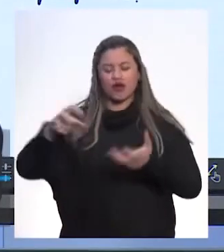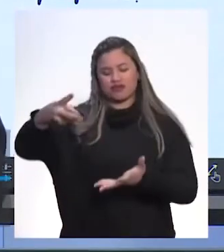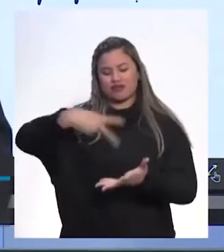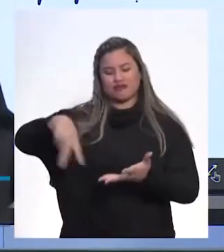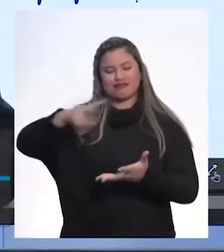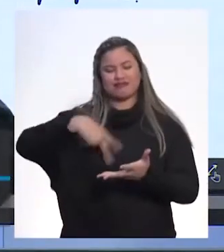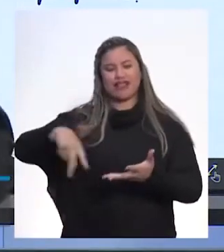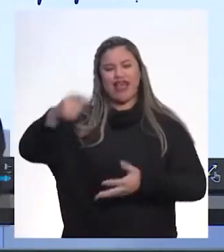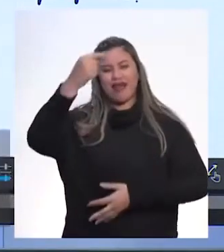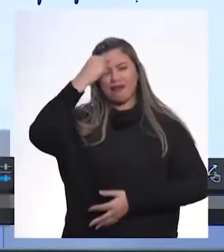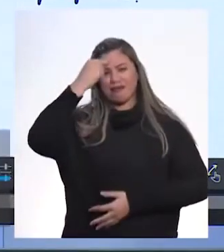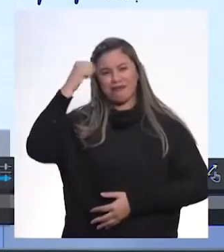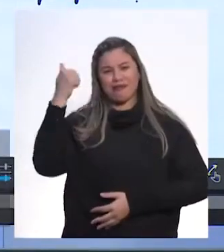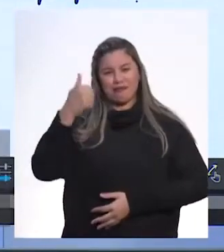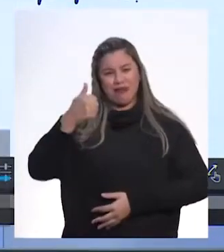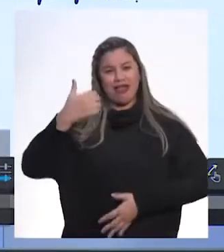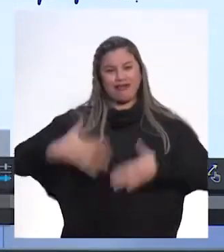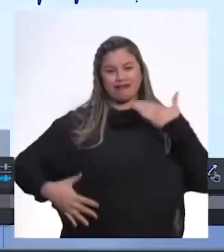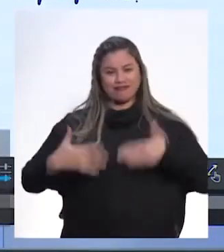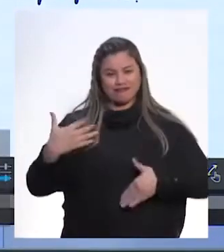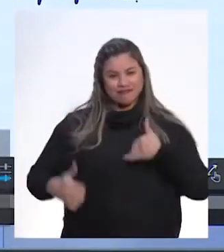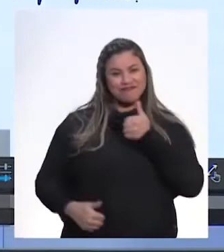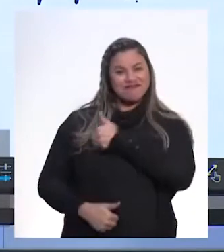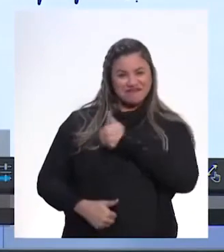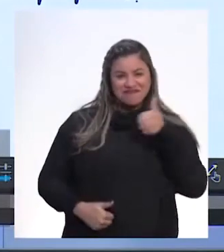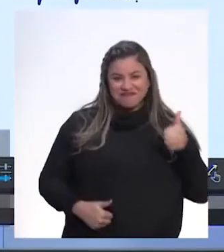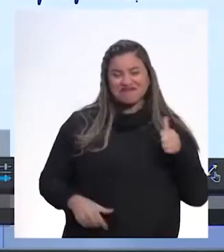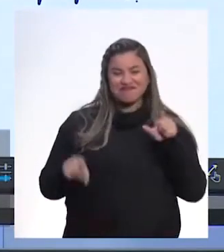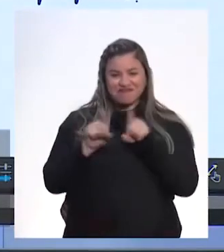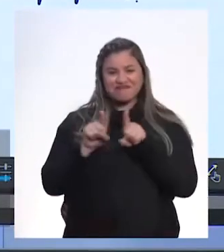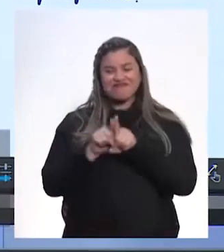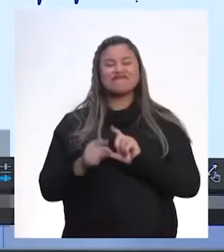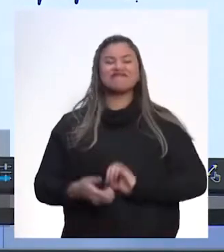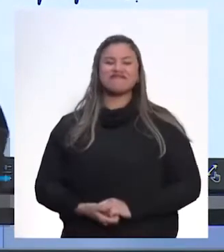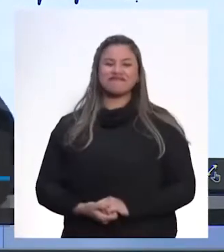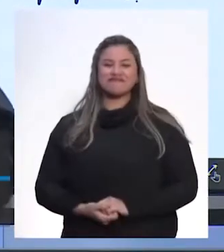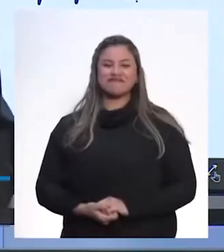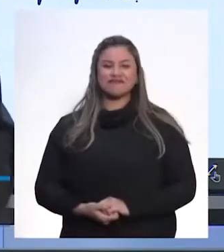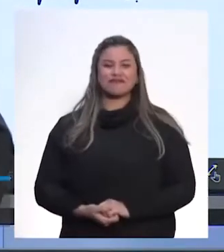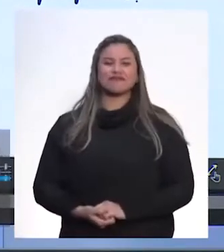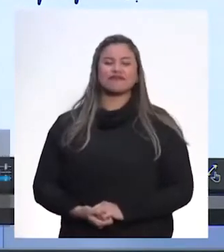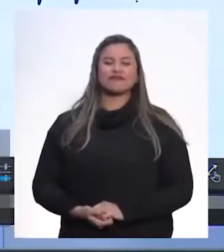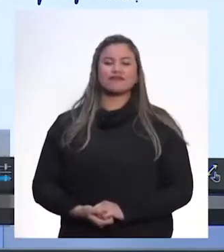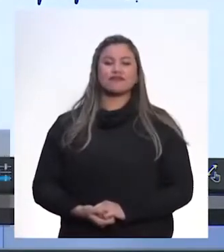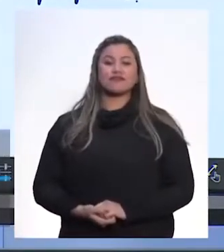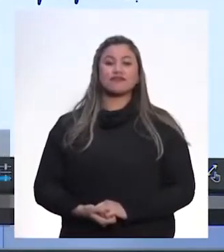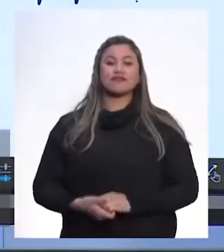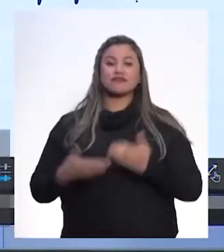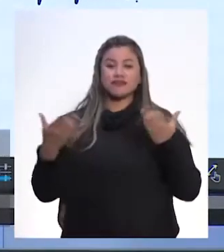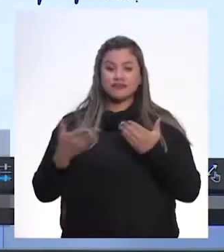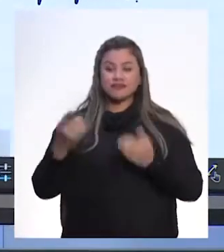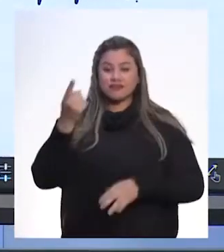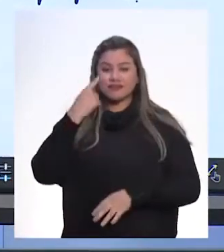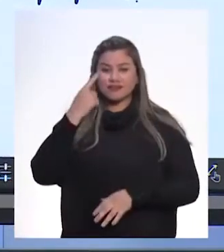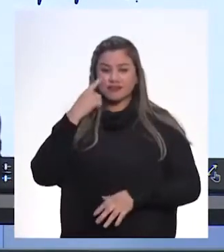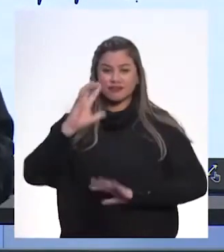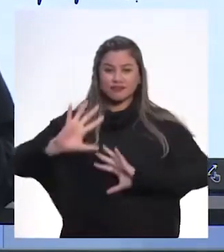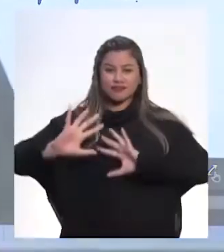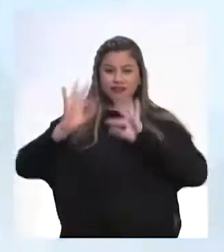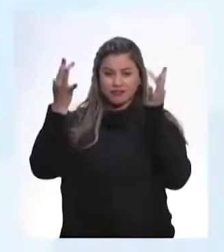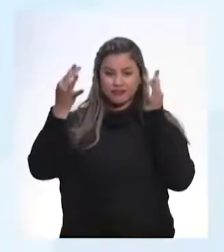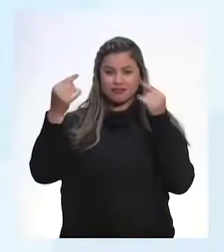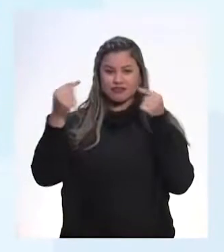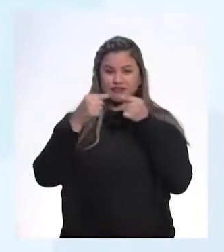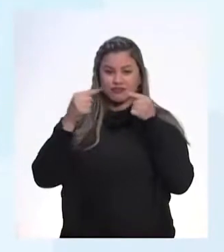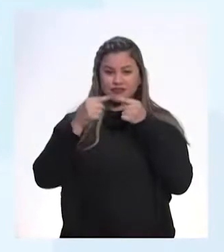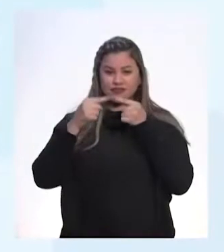sua mente quanto para a saúde física, né, através dos condicionamentos aí do corpo, tá? Então, a gente vai ver agora o festival e o salão como um modo de